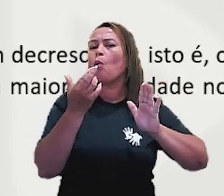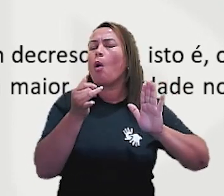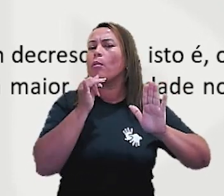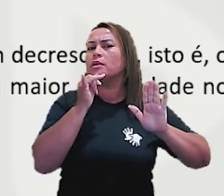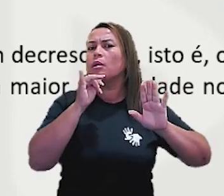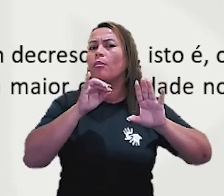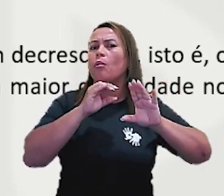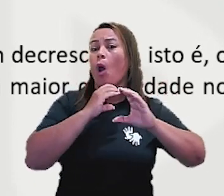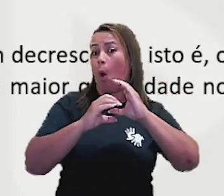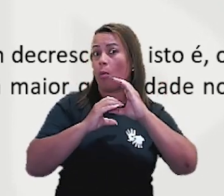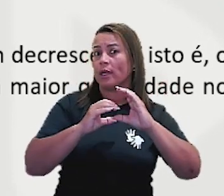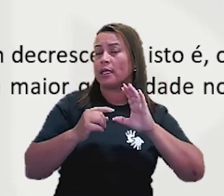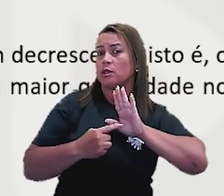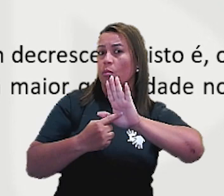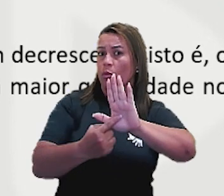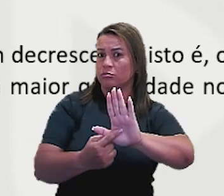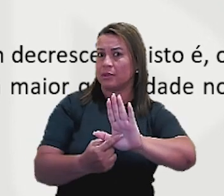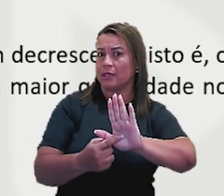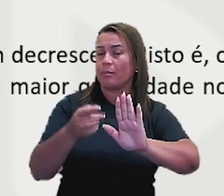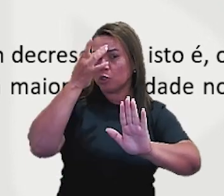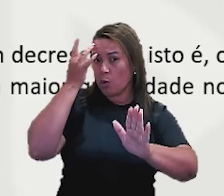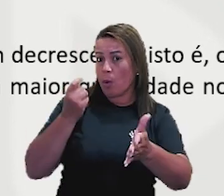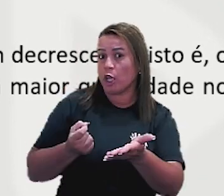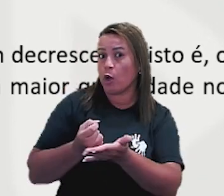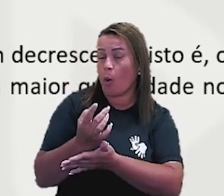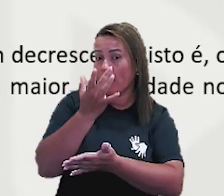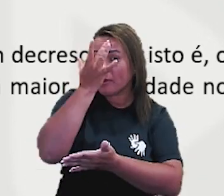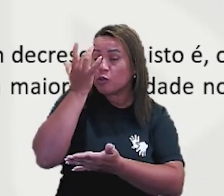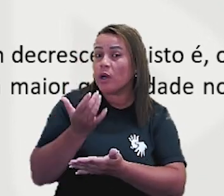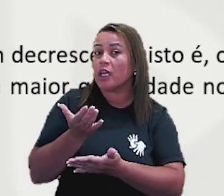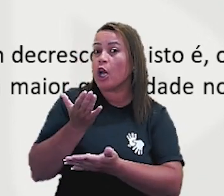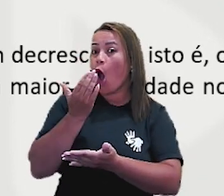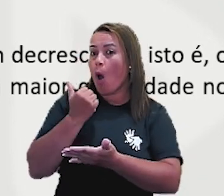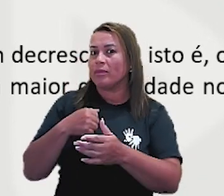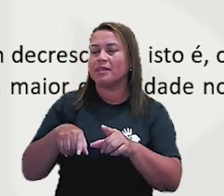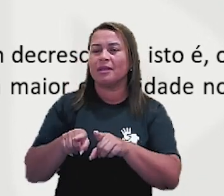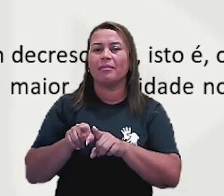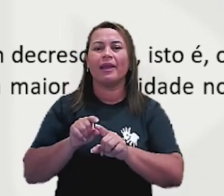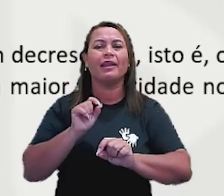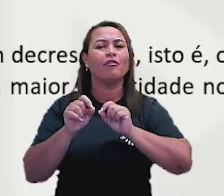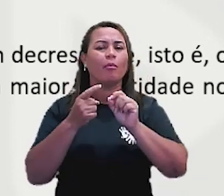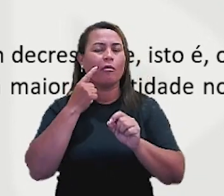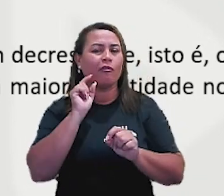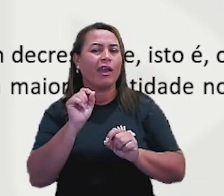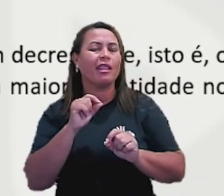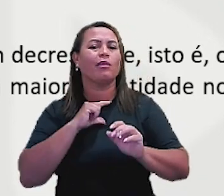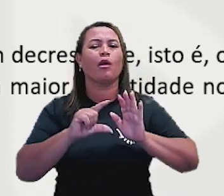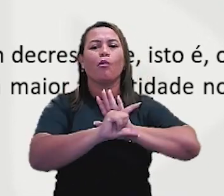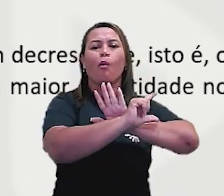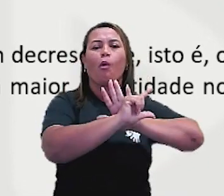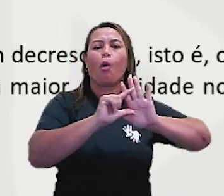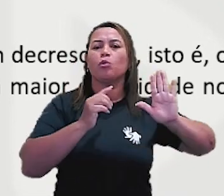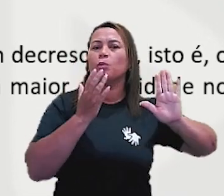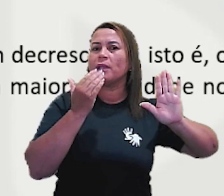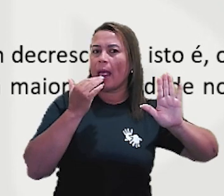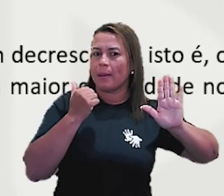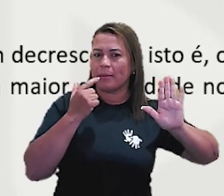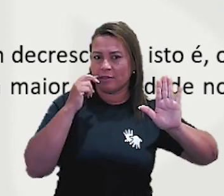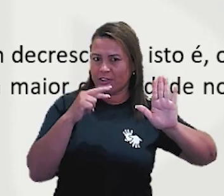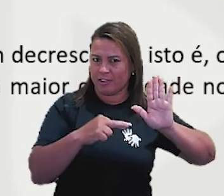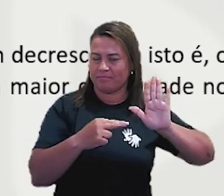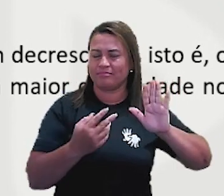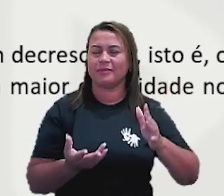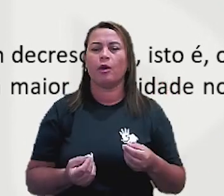comunicação entre o produto e o consumidor. Se você tiver aí na sua casa, próximo a você, algum rótulo de alimento, você vai acompanhando aí junto com a